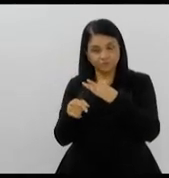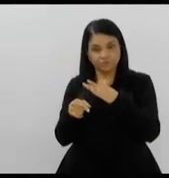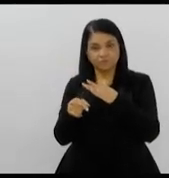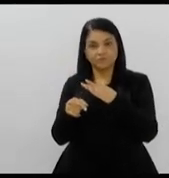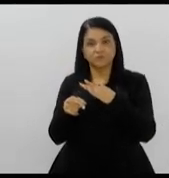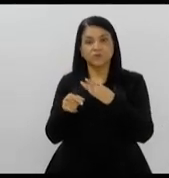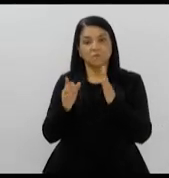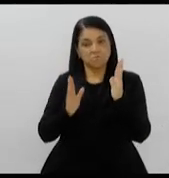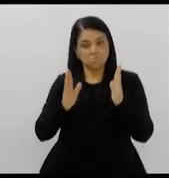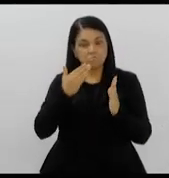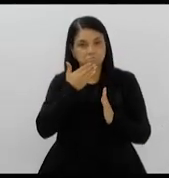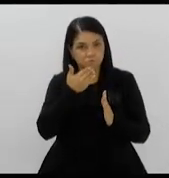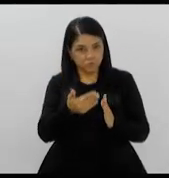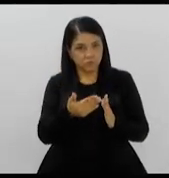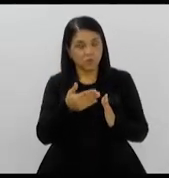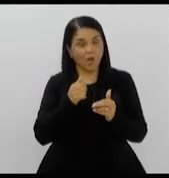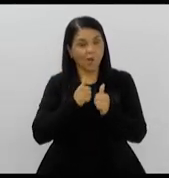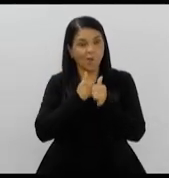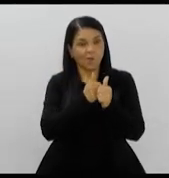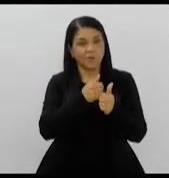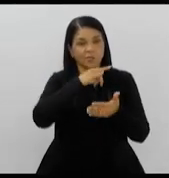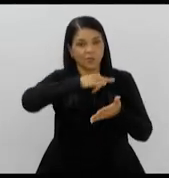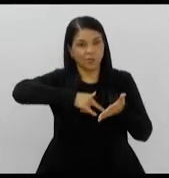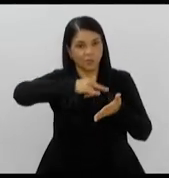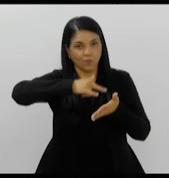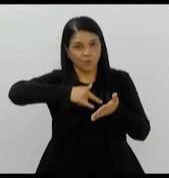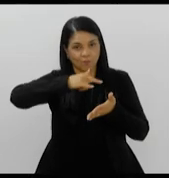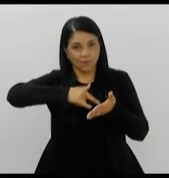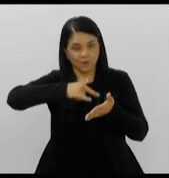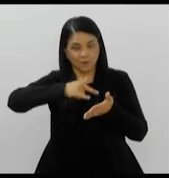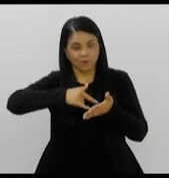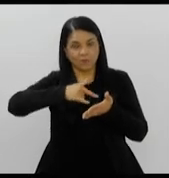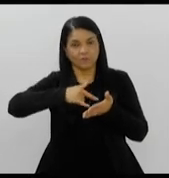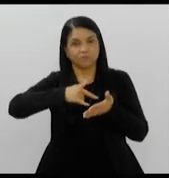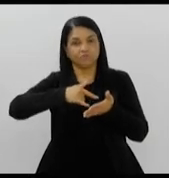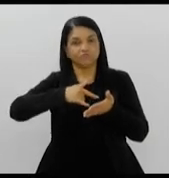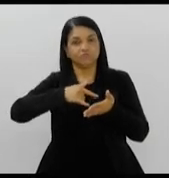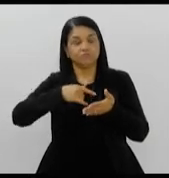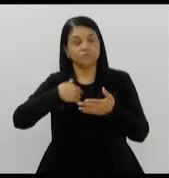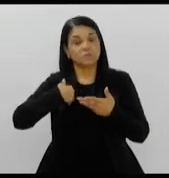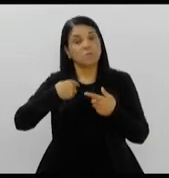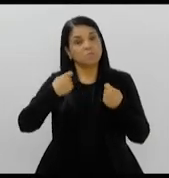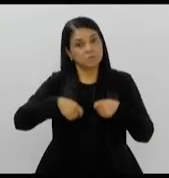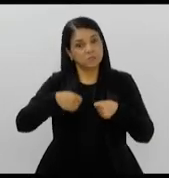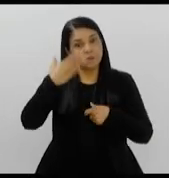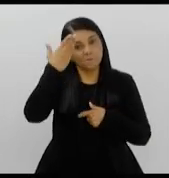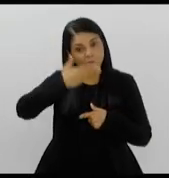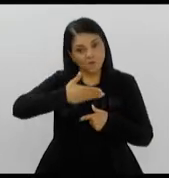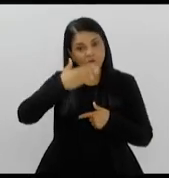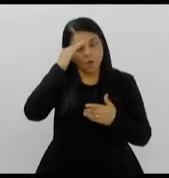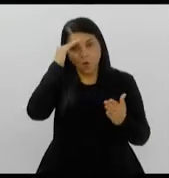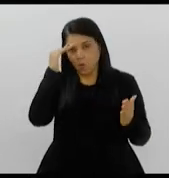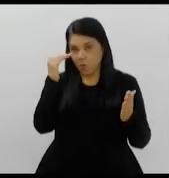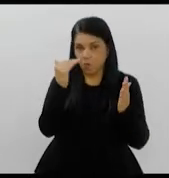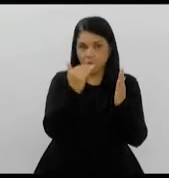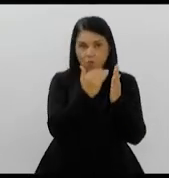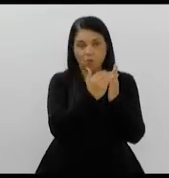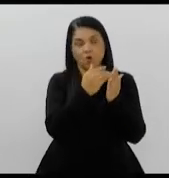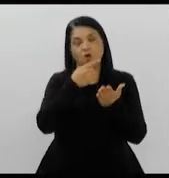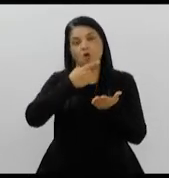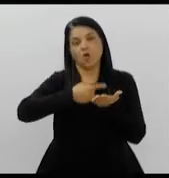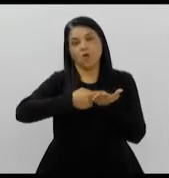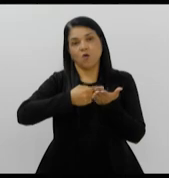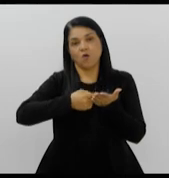prazo, acompanhado de documentos que ainda deverão comprovar o cumprimento de uma série de